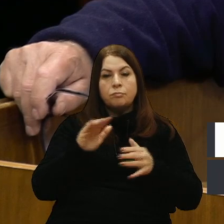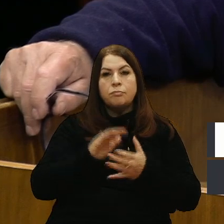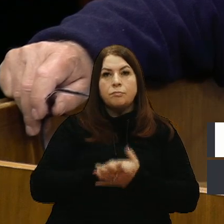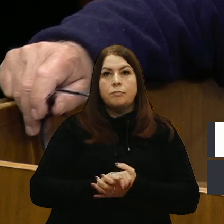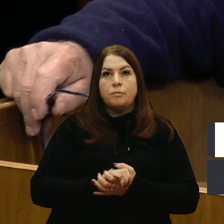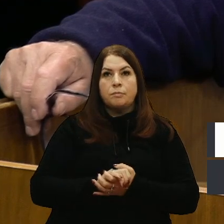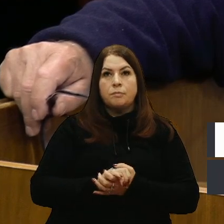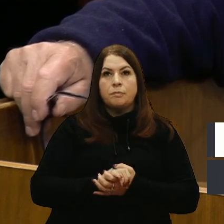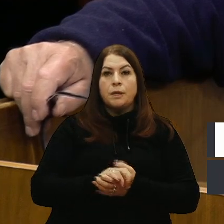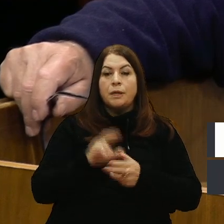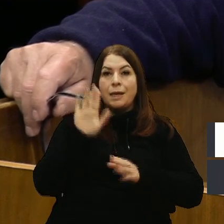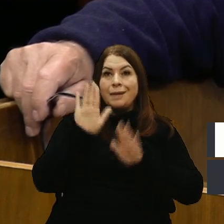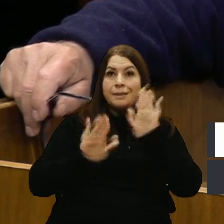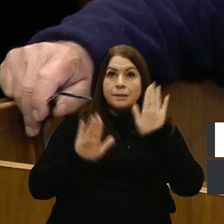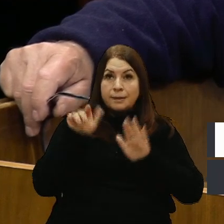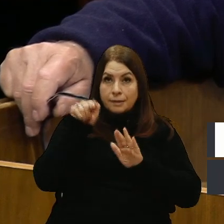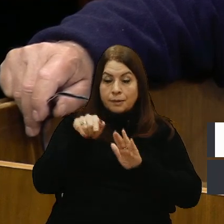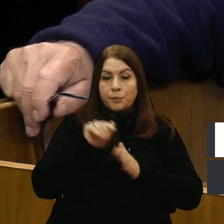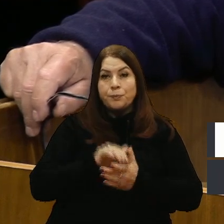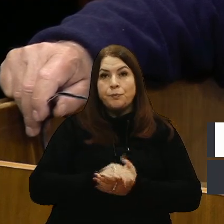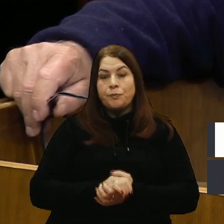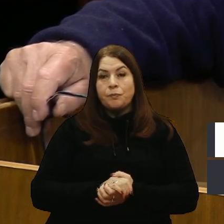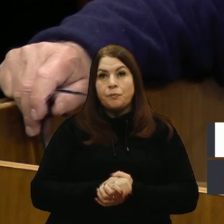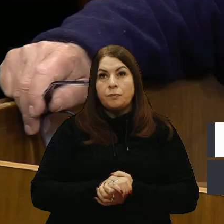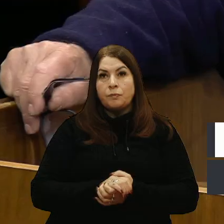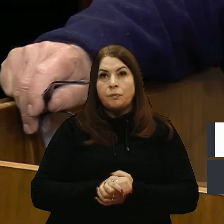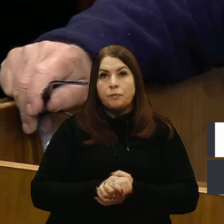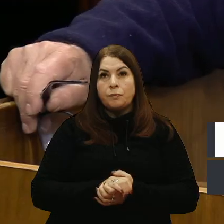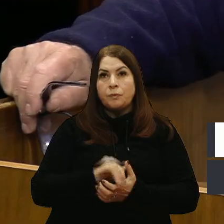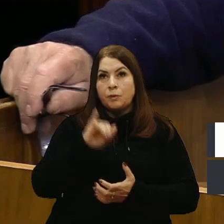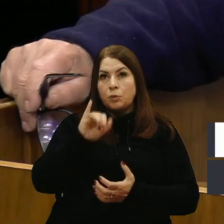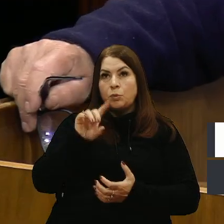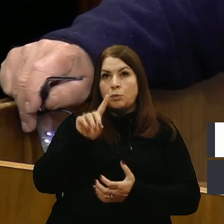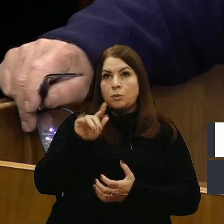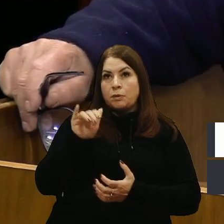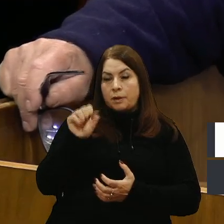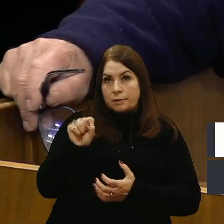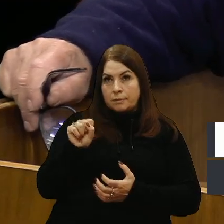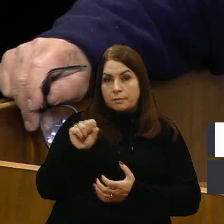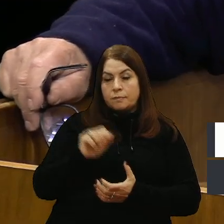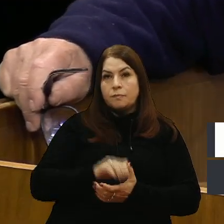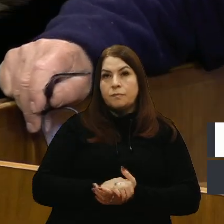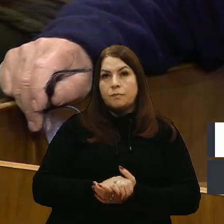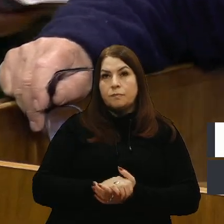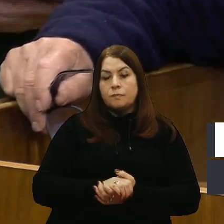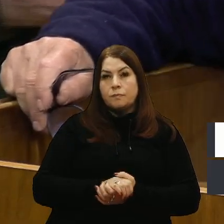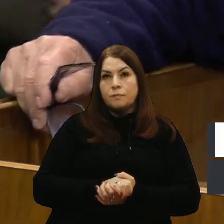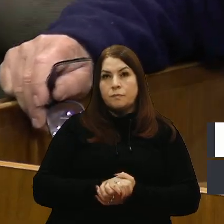anunciando a licitação, e que o I10